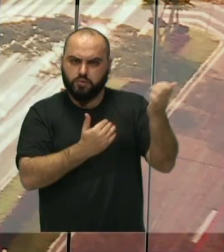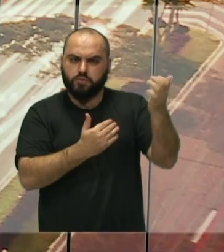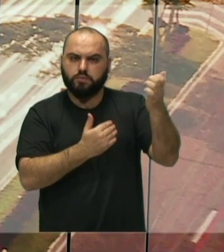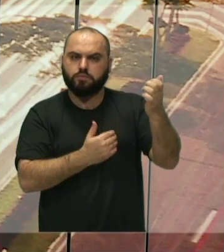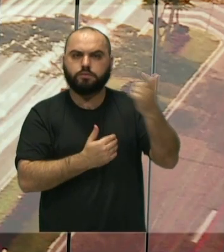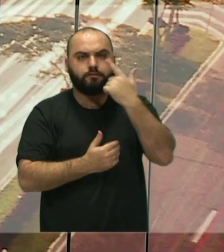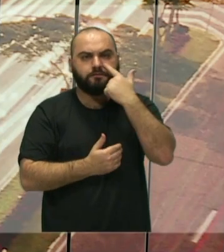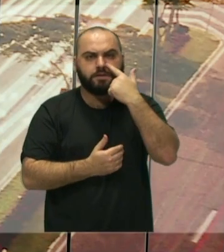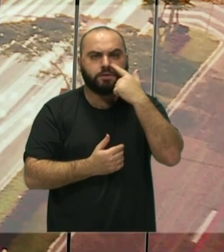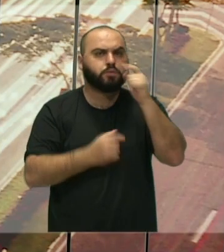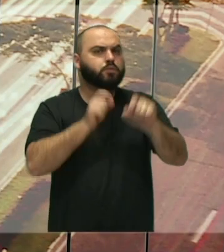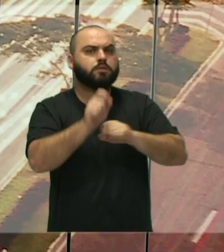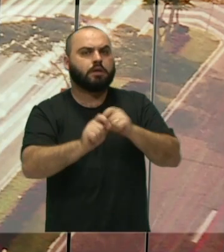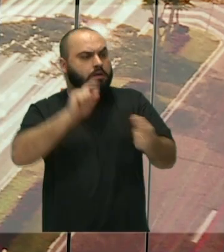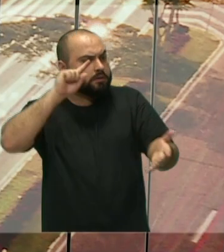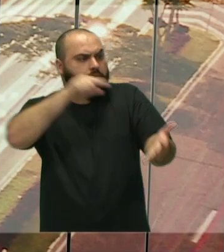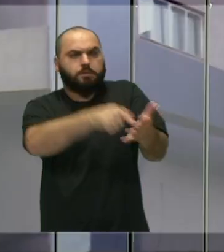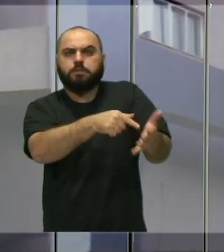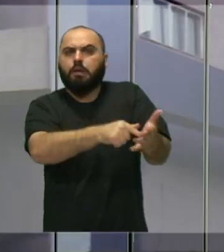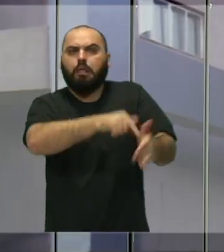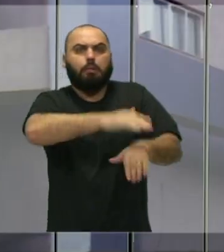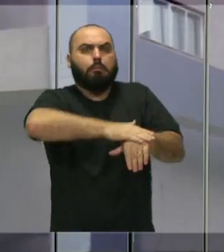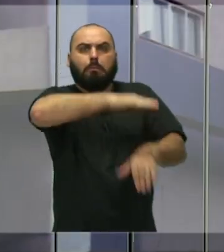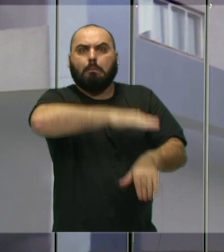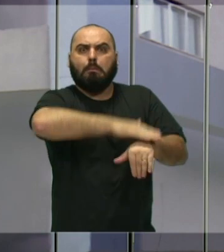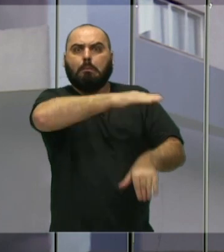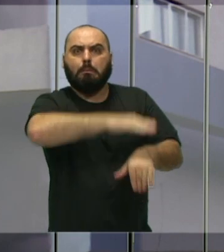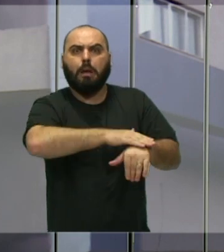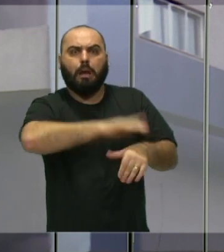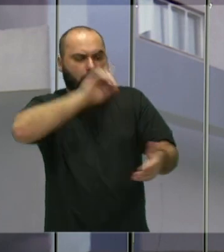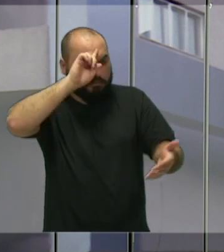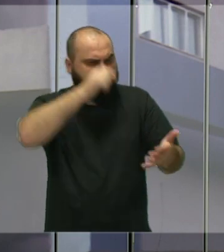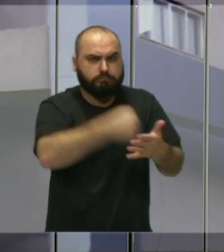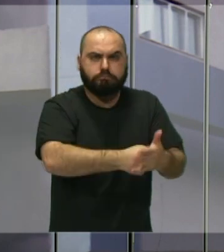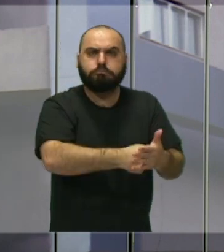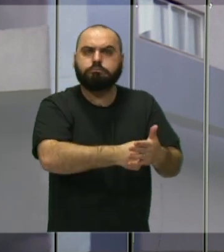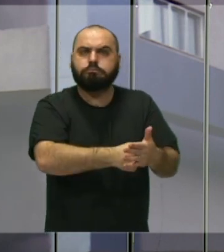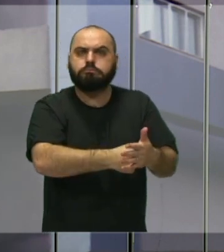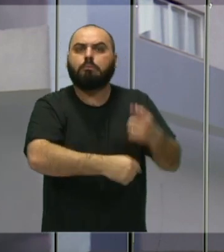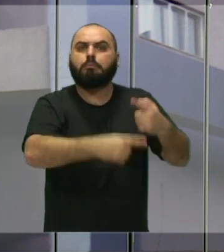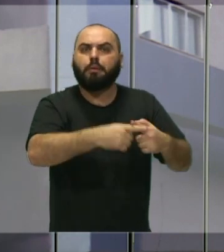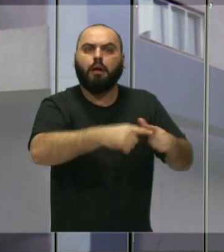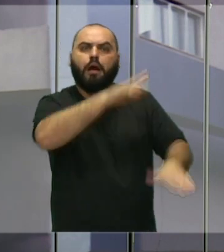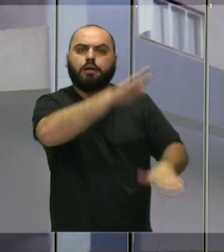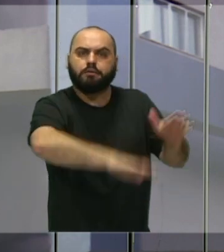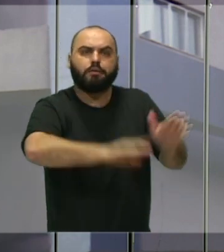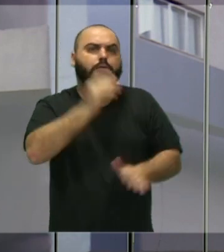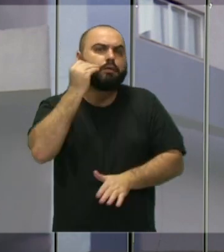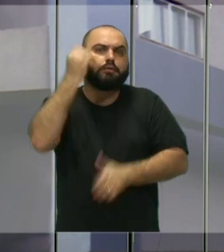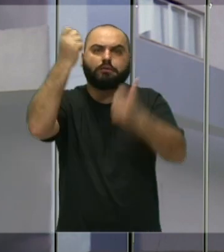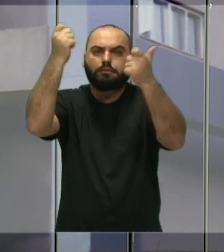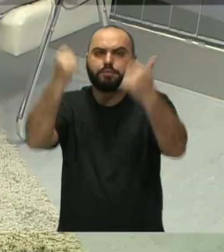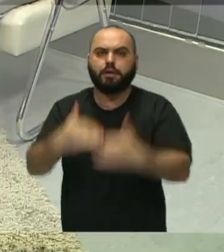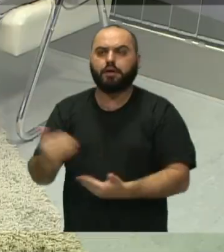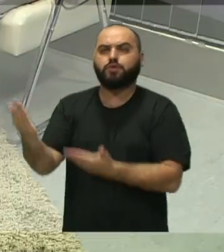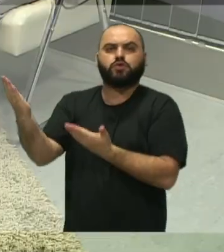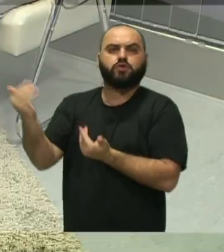esse desafio ele só aumenta, porque muitas das vezes tentam rotular a juventude como